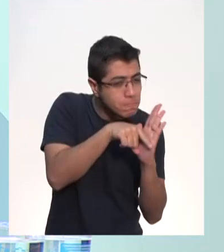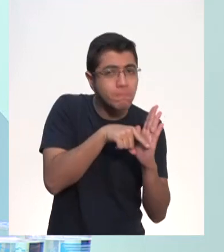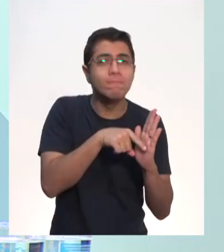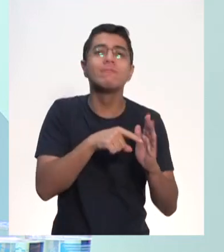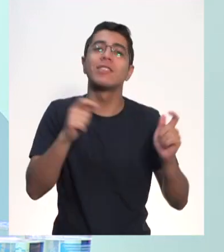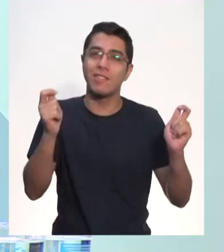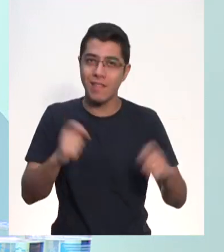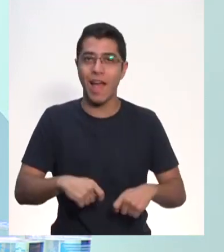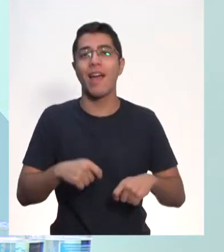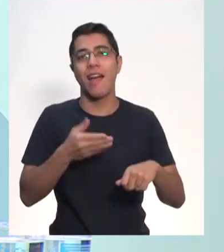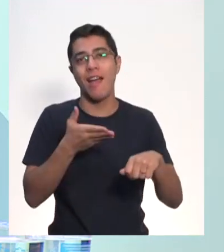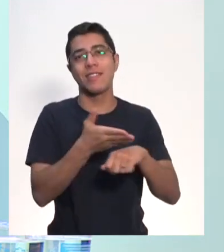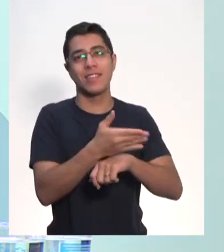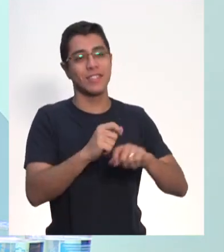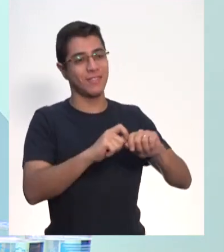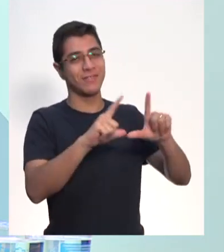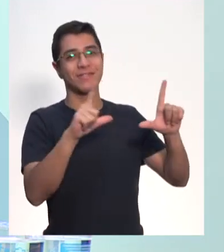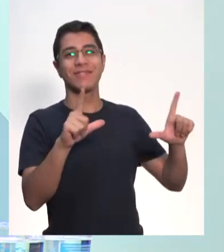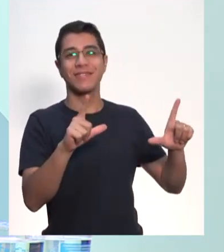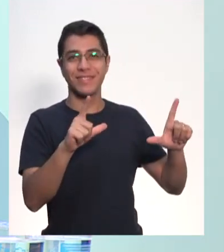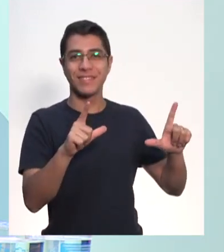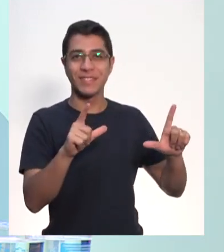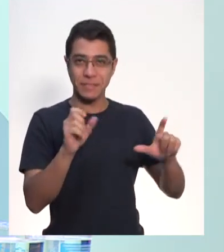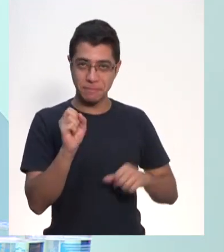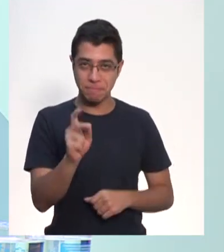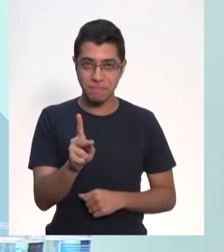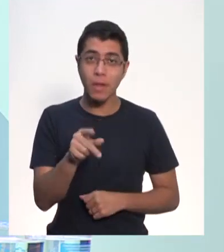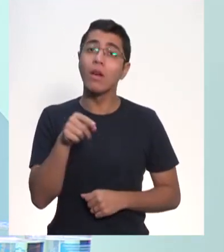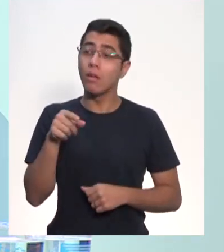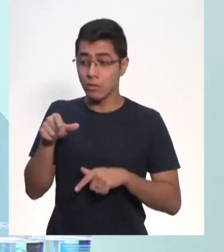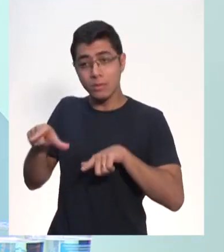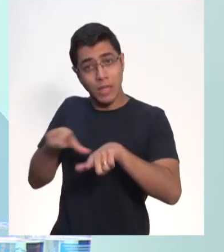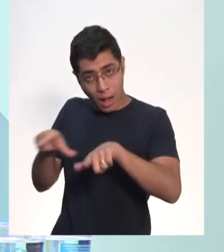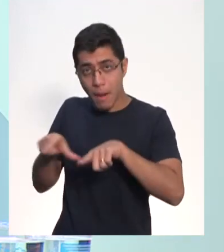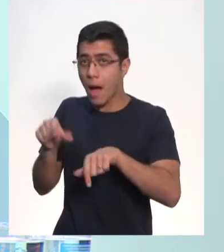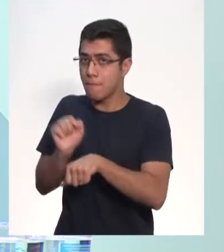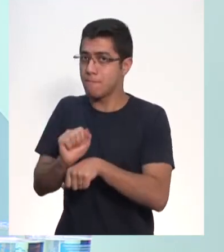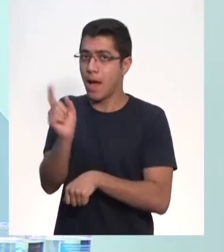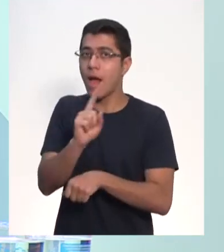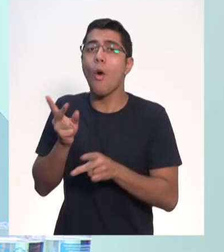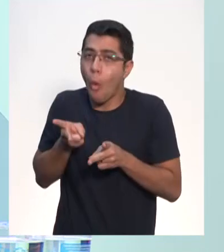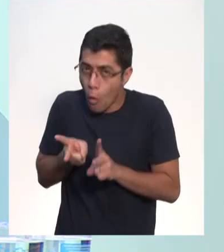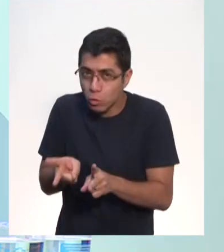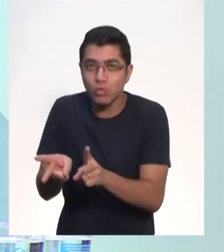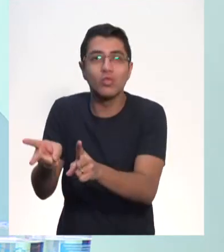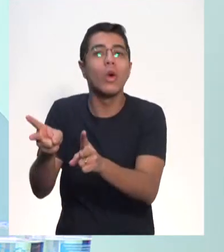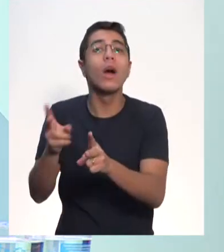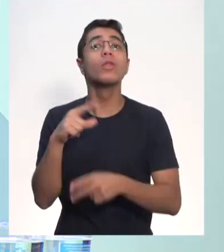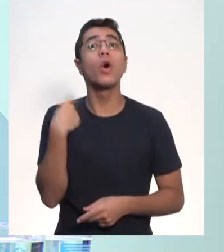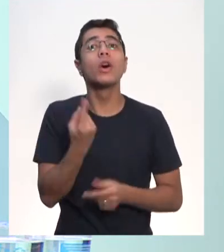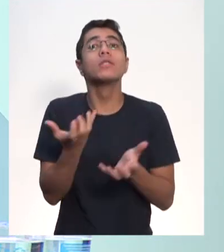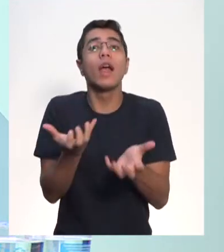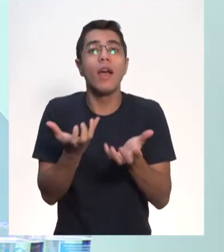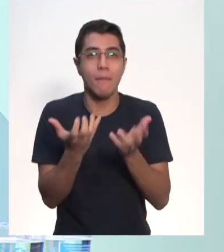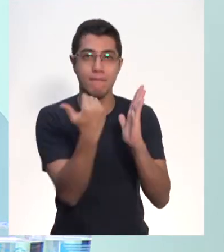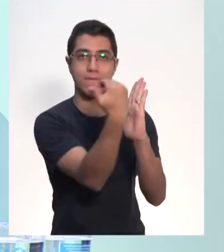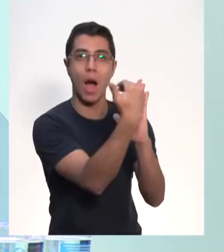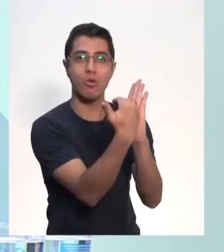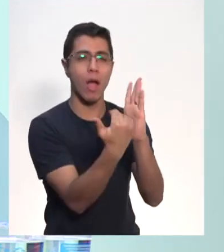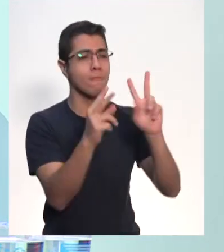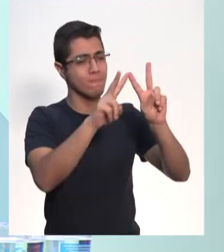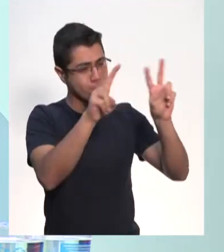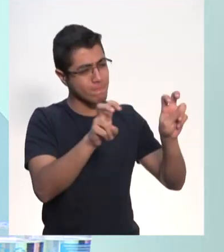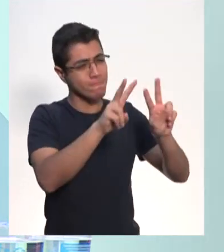que ele continua, e a ideia é ter um banco mesmo, um banco de pautas lá, um banco de sugestões. Claro que algumas